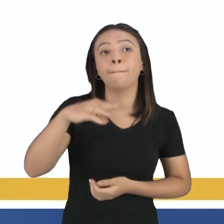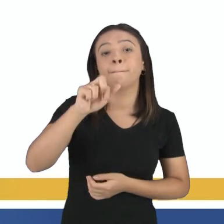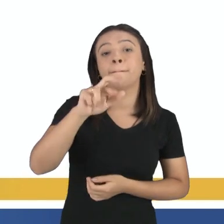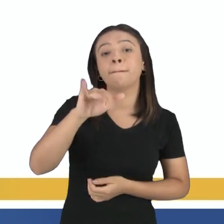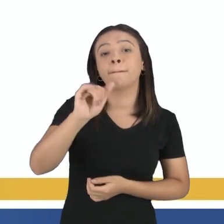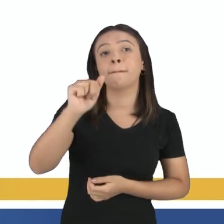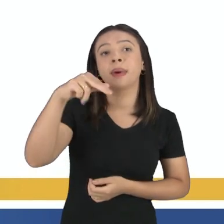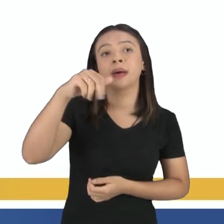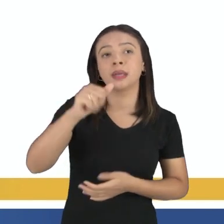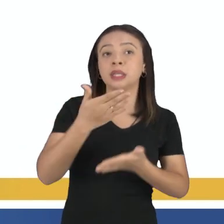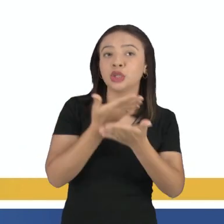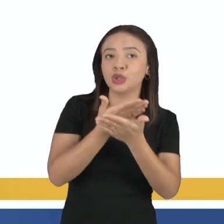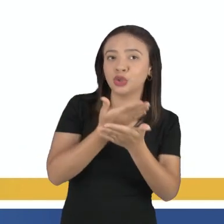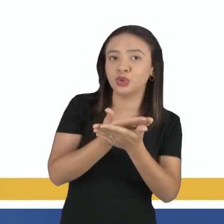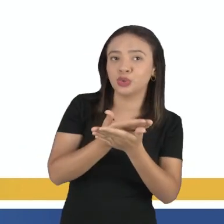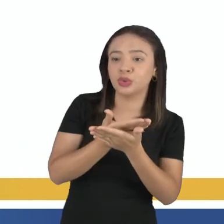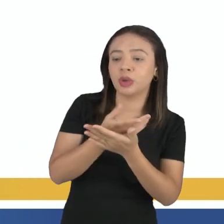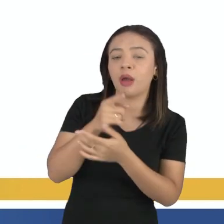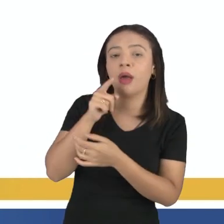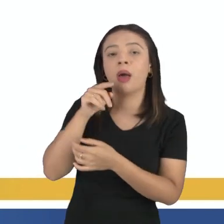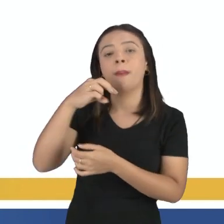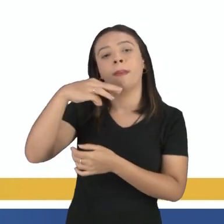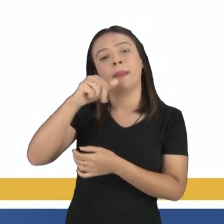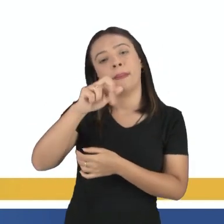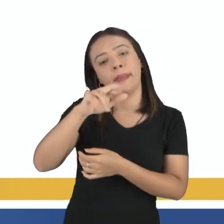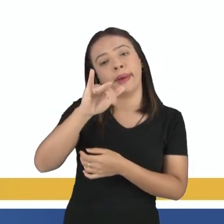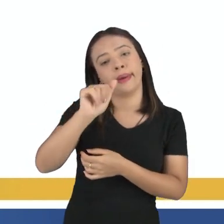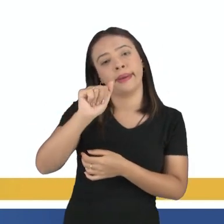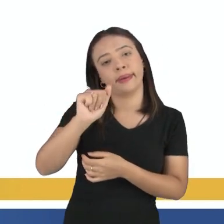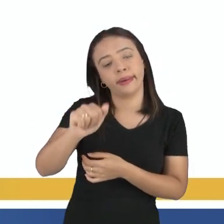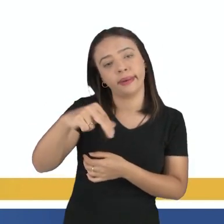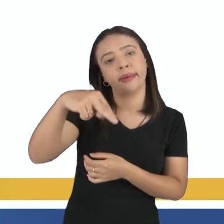estuda. Mariana toca no coral de sua igreja.